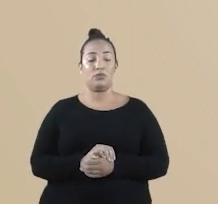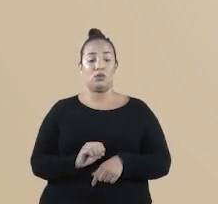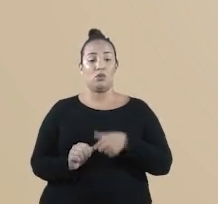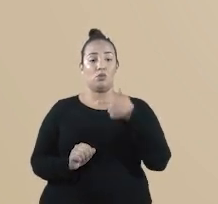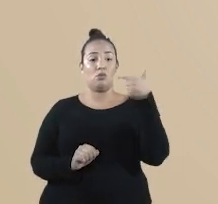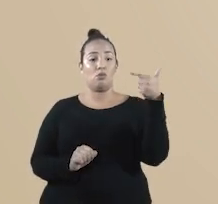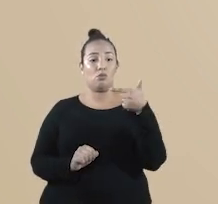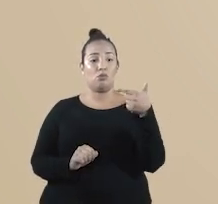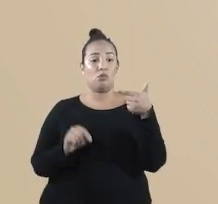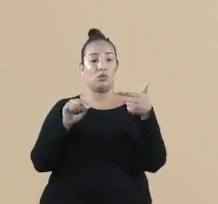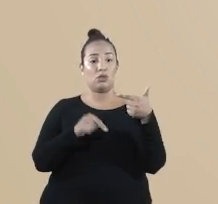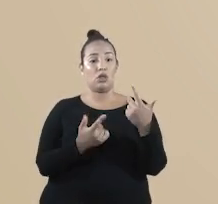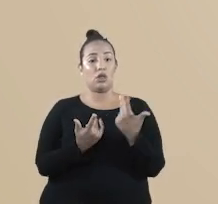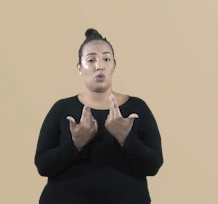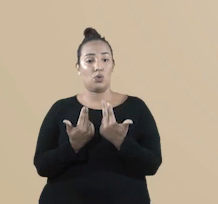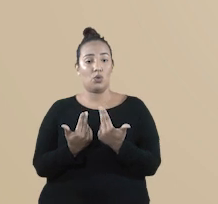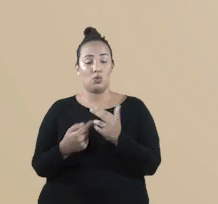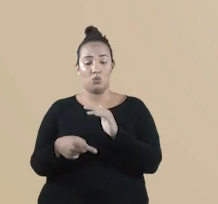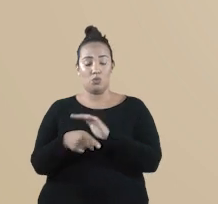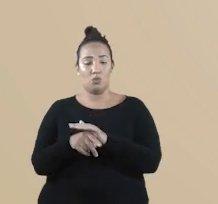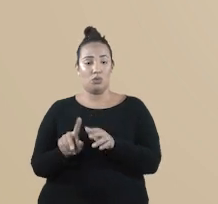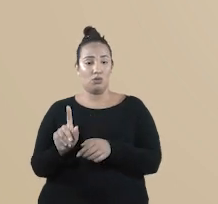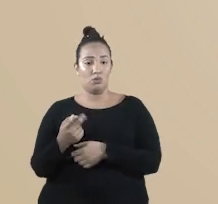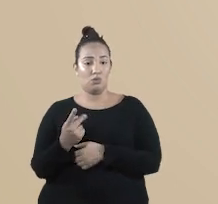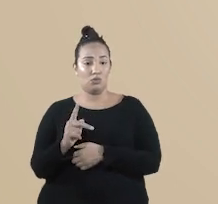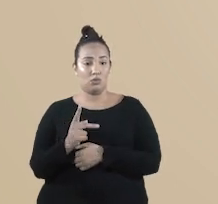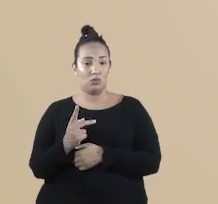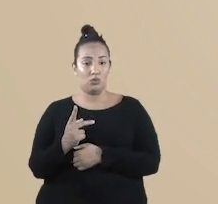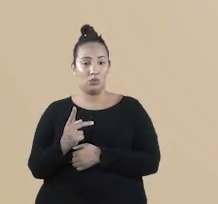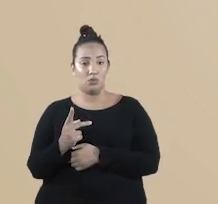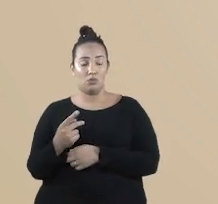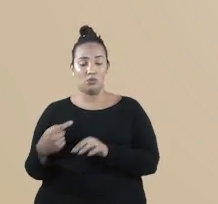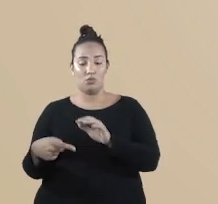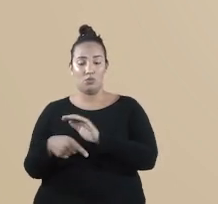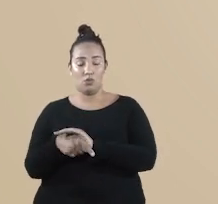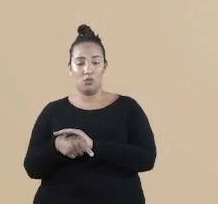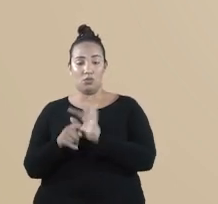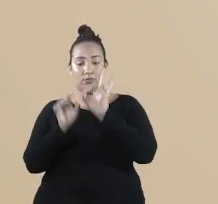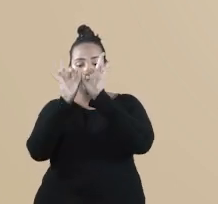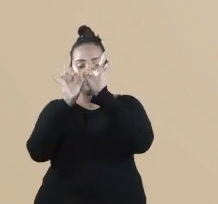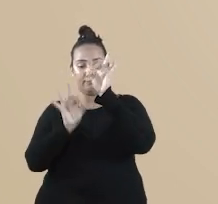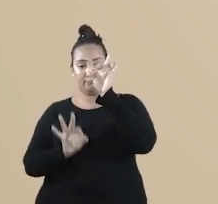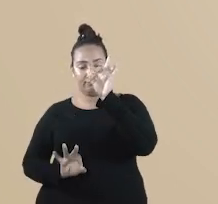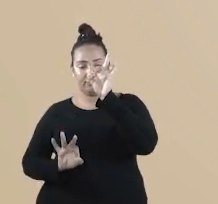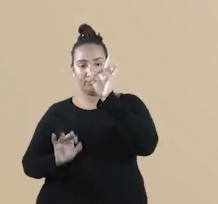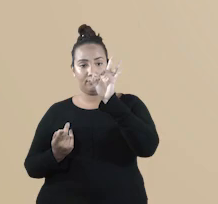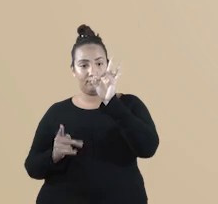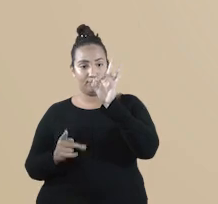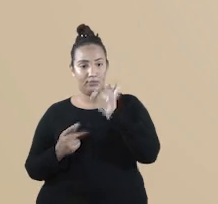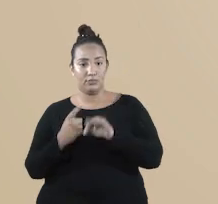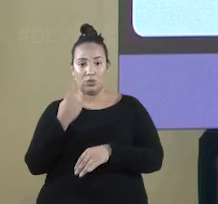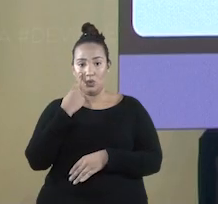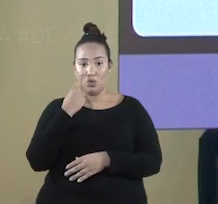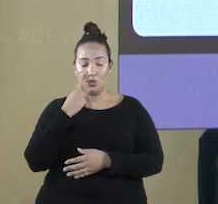de um cateto é igual ao produto da hipotenusa pela projeção desse cateto na